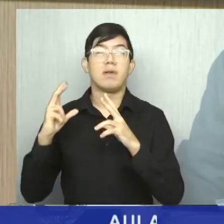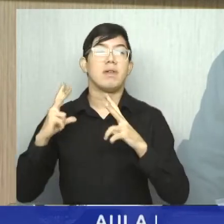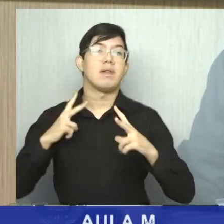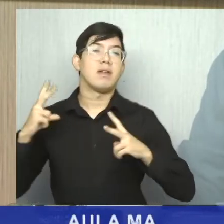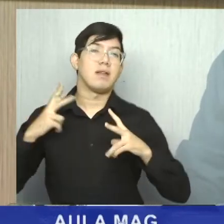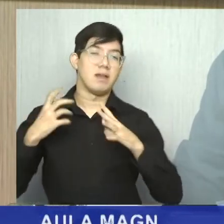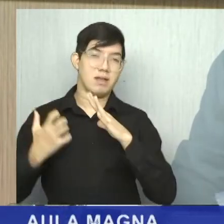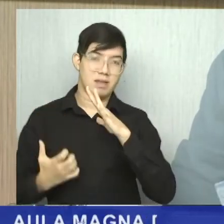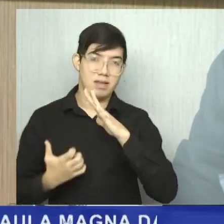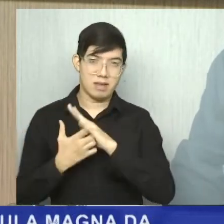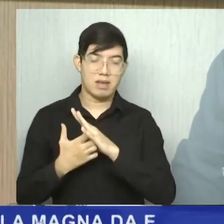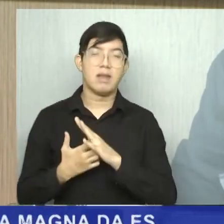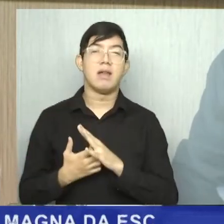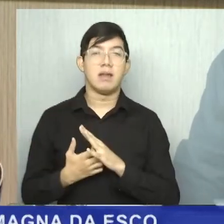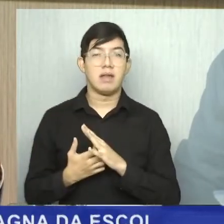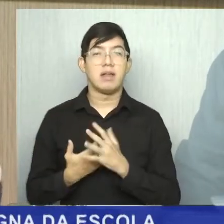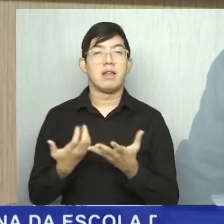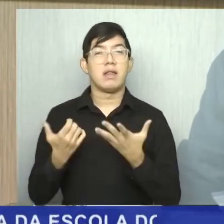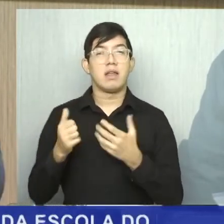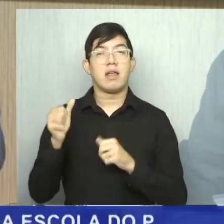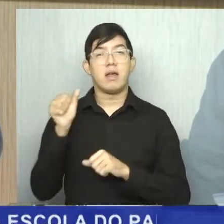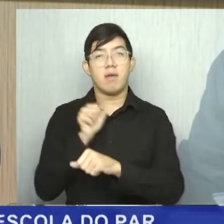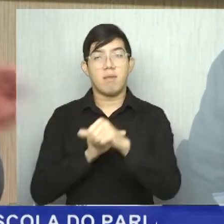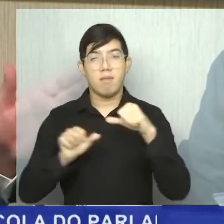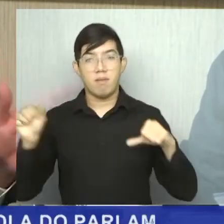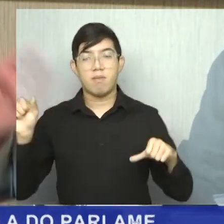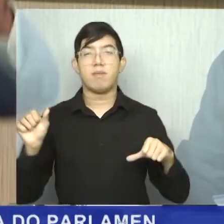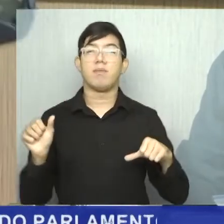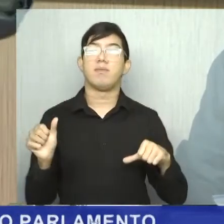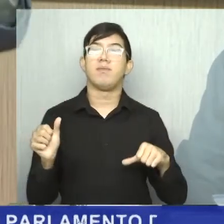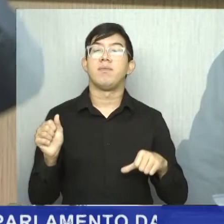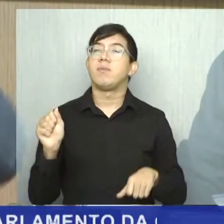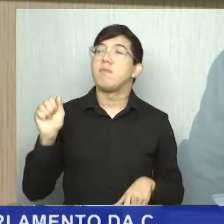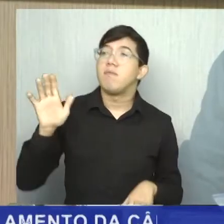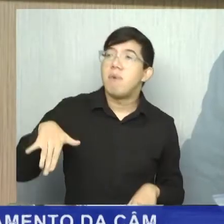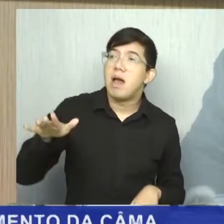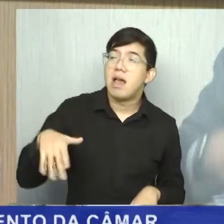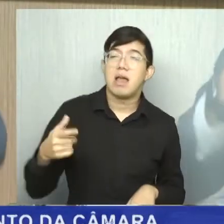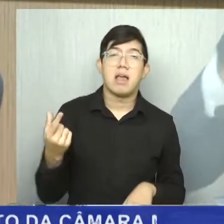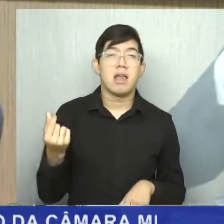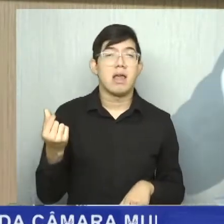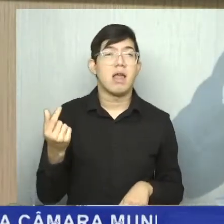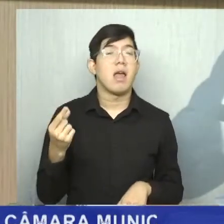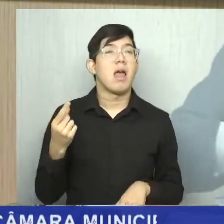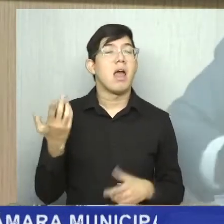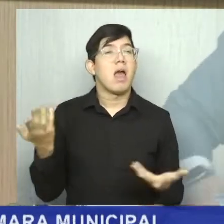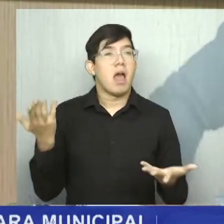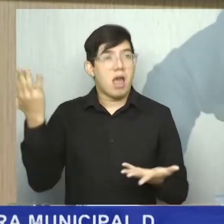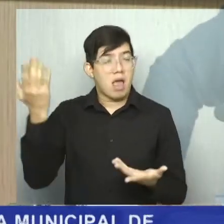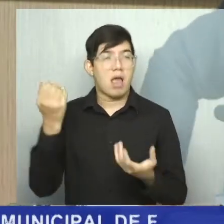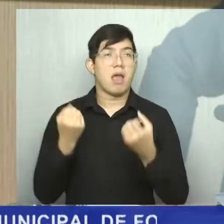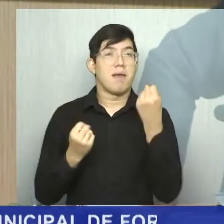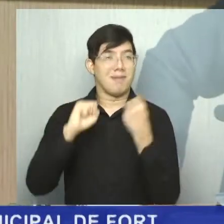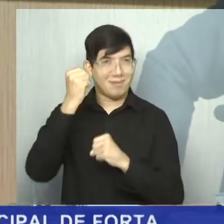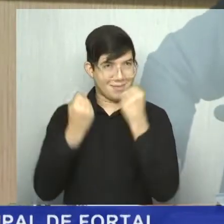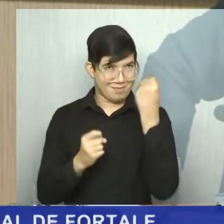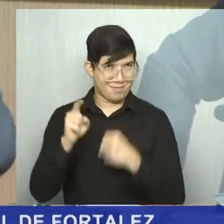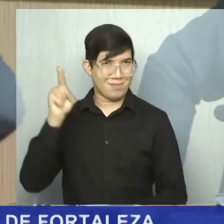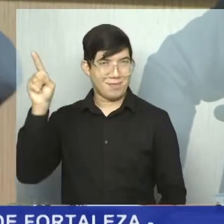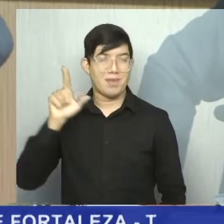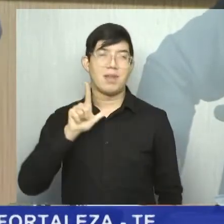micando no setor financeiro e querem trocar por ativo real a preço de banana, como fizeram com a refinaria aqui, a nossa Lubinó. Então,